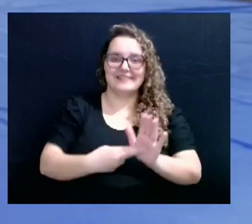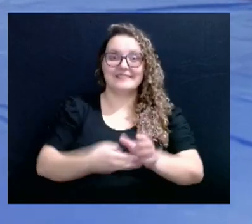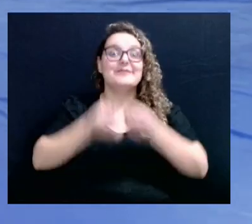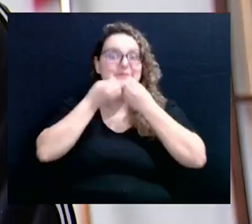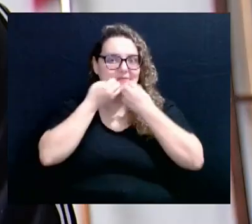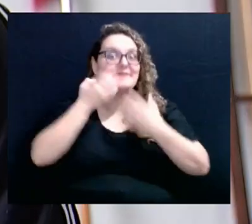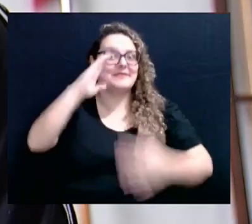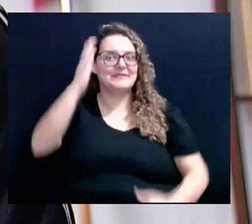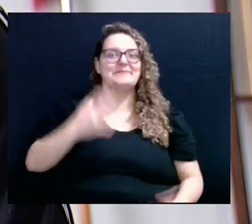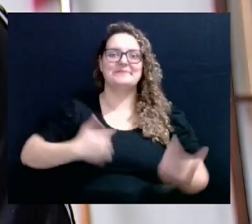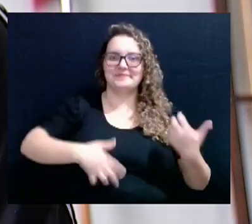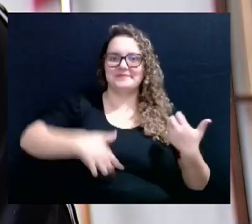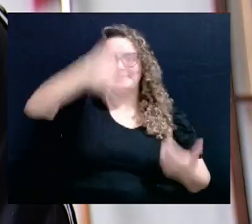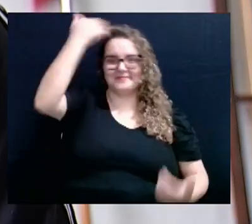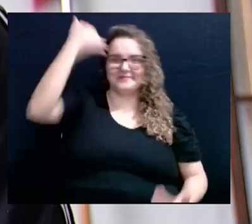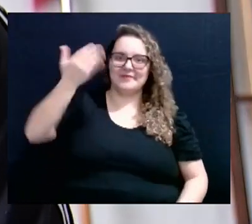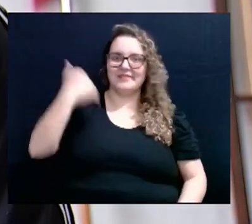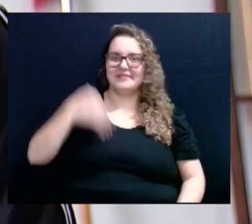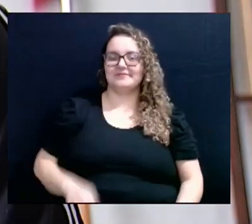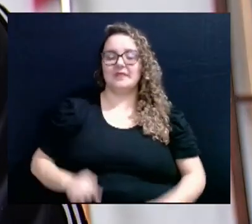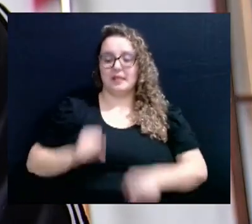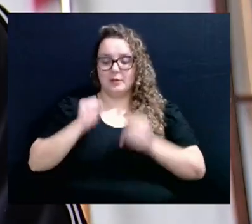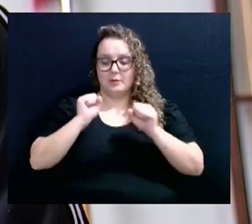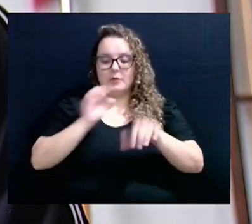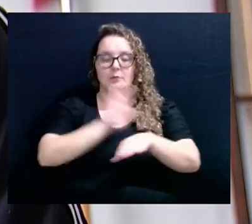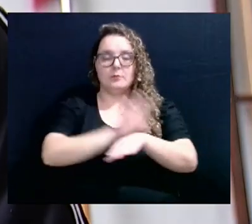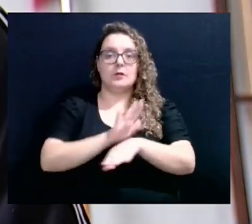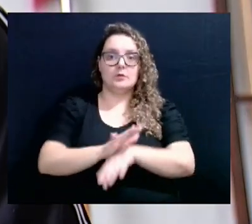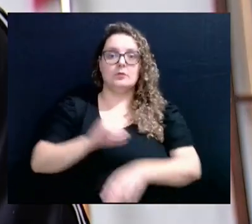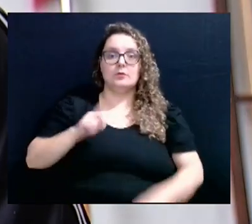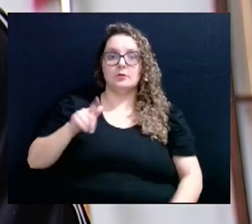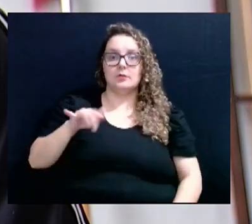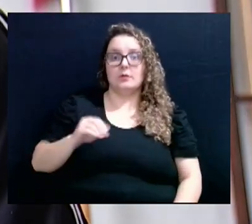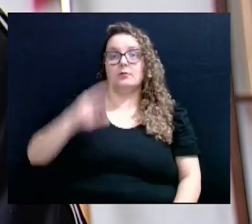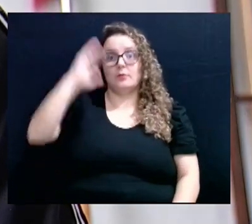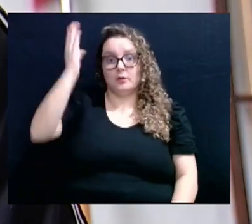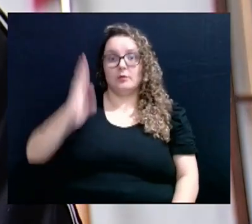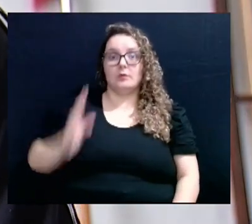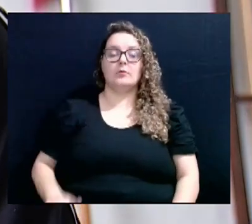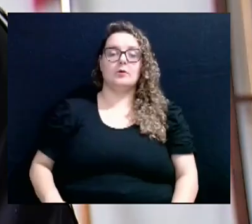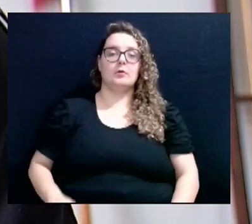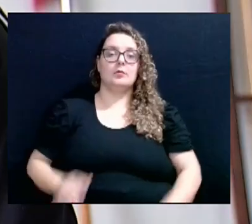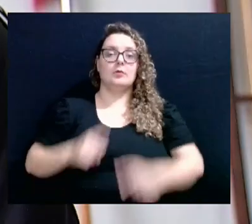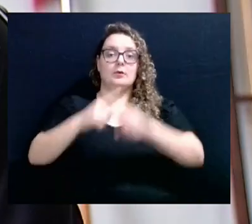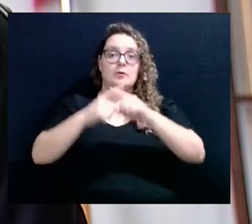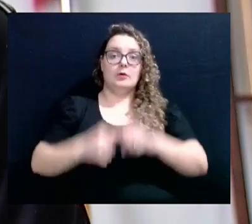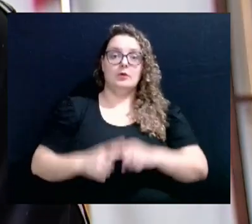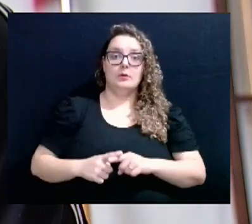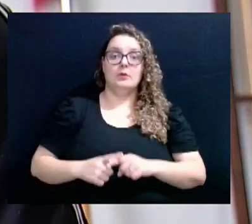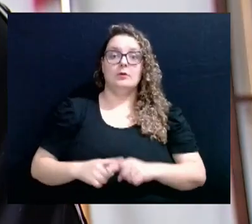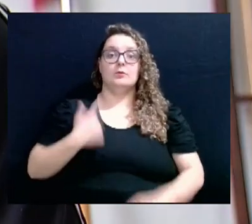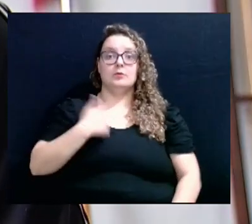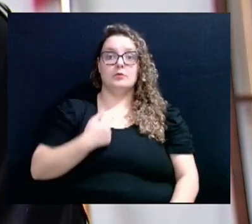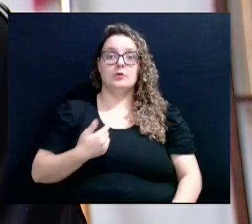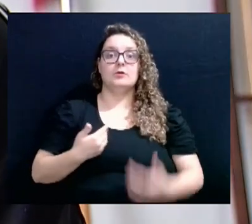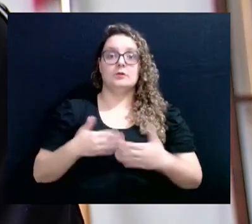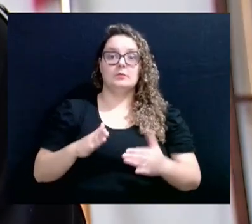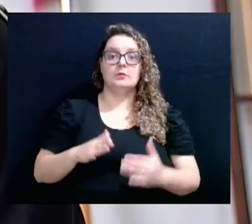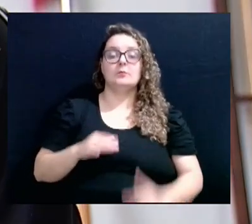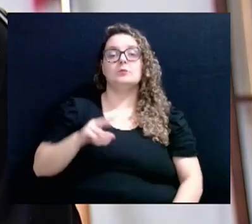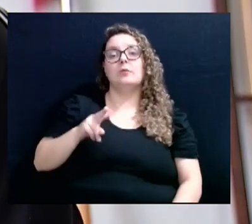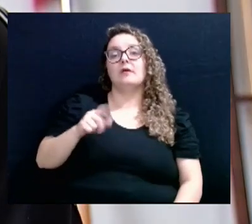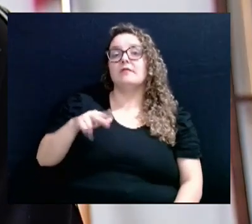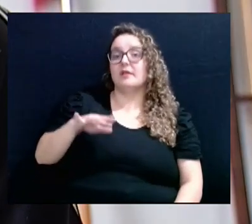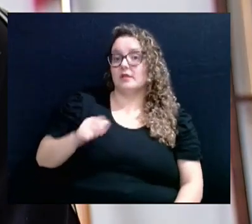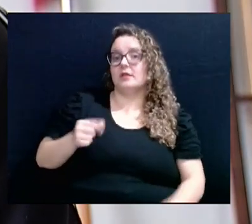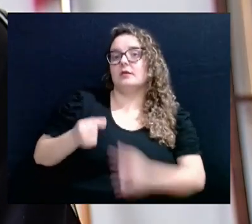hein, garoto? Para poder ajudar o Iago a representar o Brasil no Campeonato Pan-Americano de Kung Fu, nós abrimos uma vaquinha. Então, as